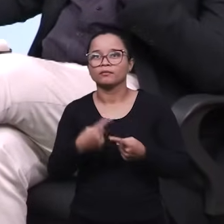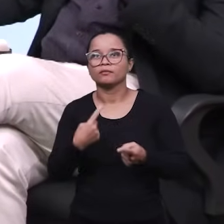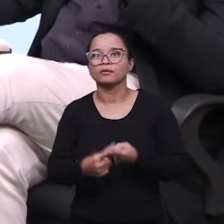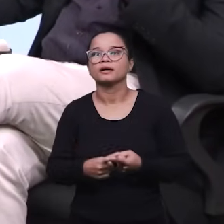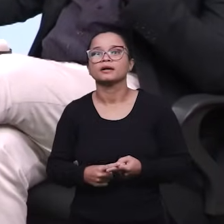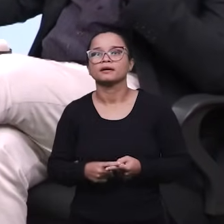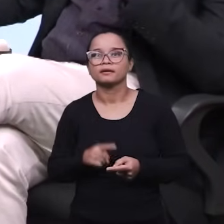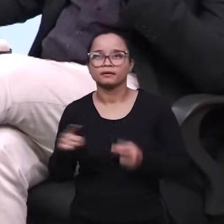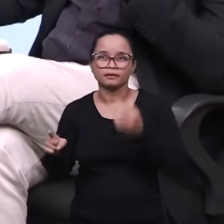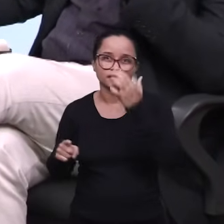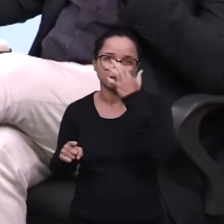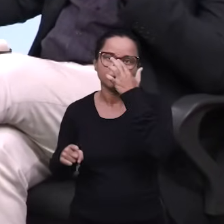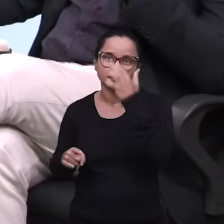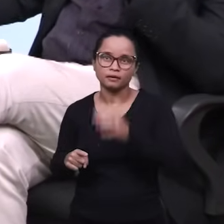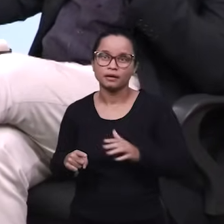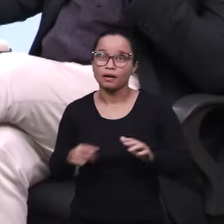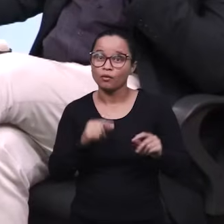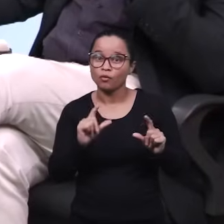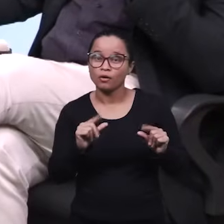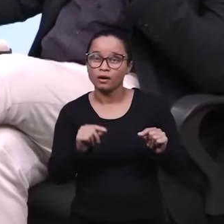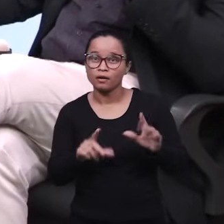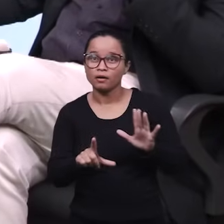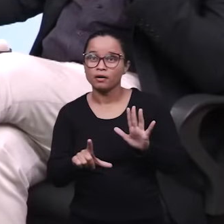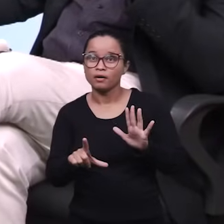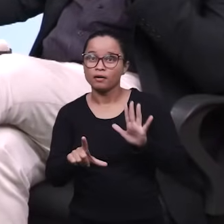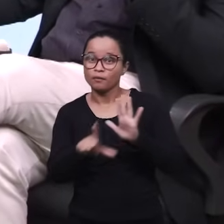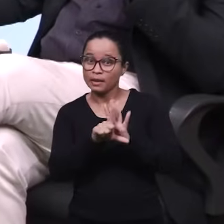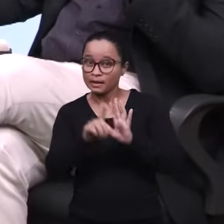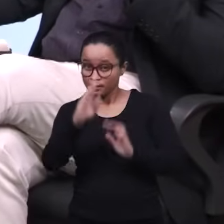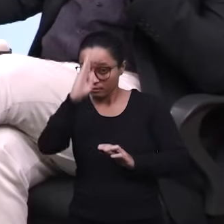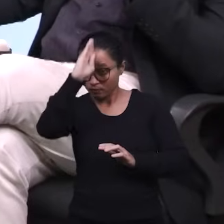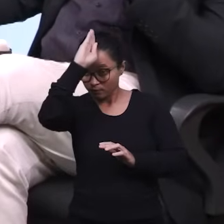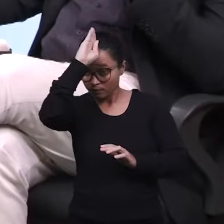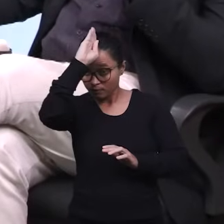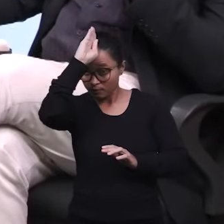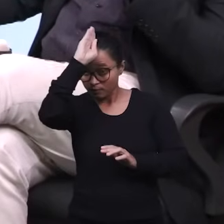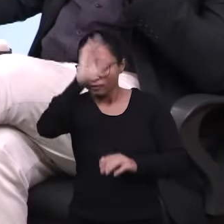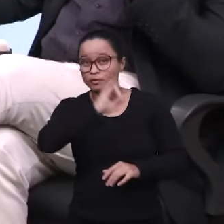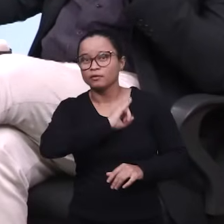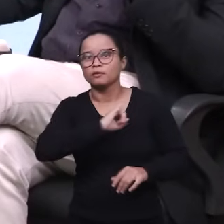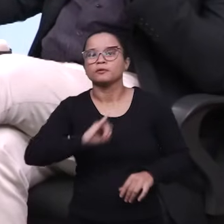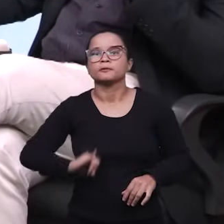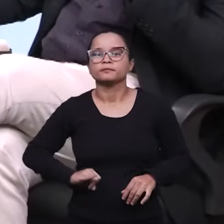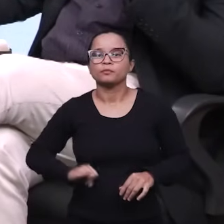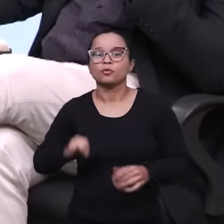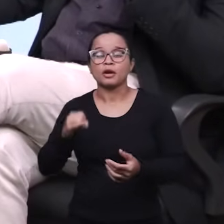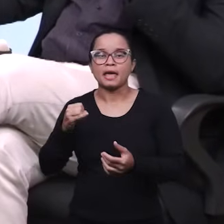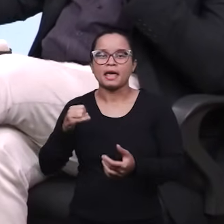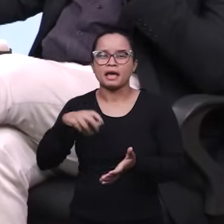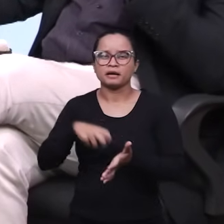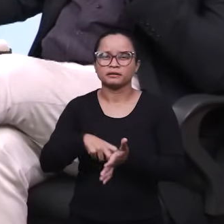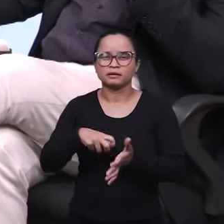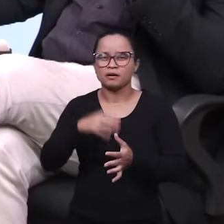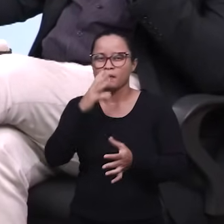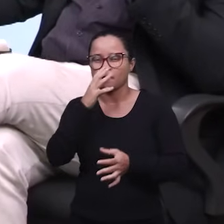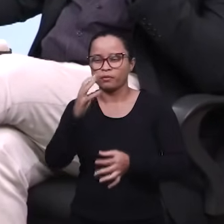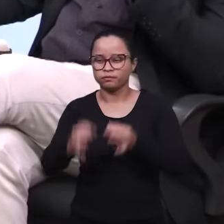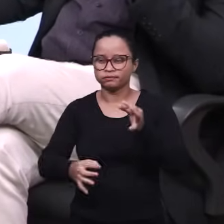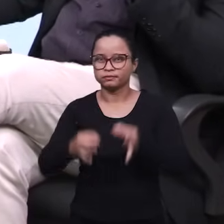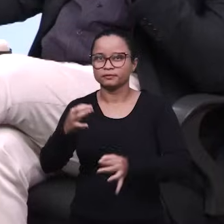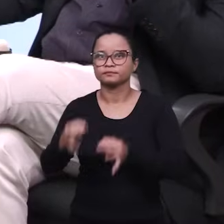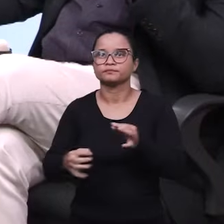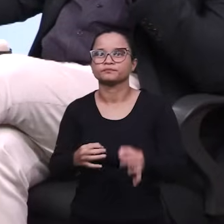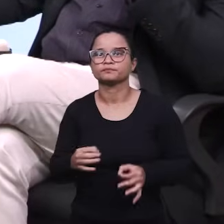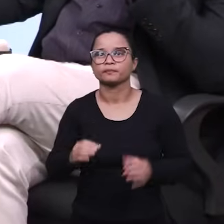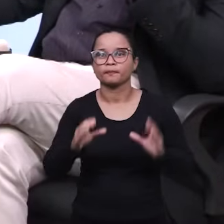Pórcia, que era uma lei, né, do Império Romano, porque a condenação, o julgamento, na verdade, né,